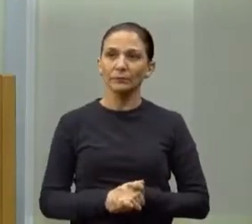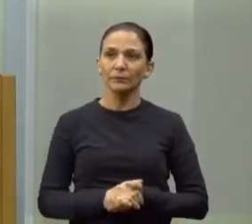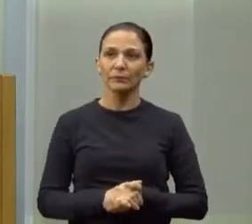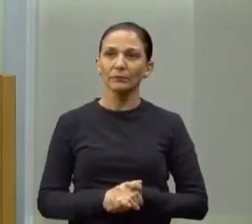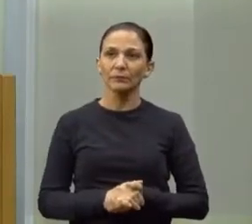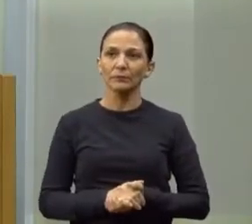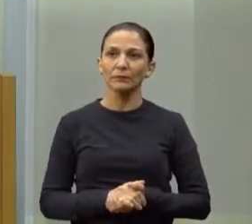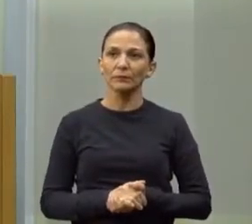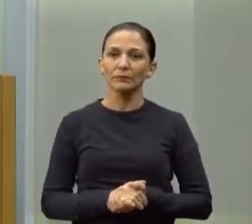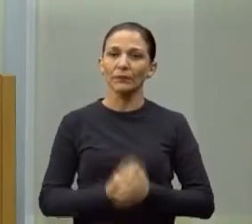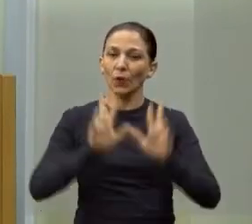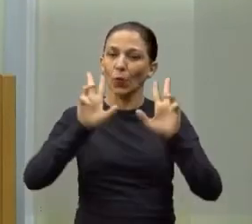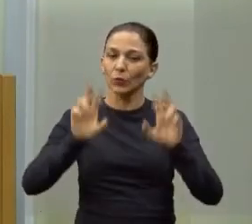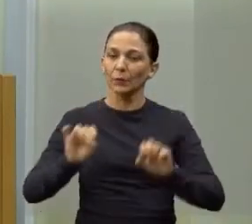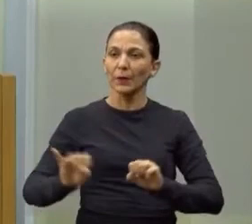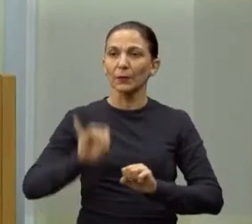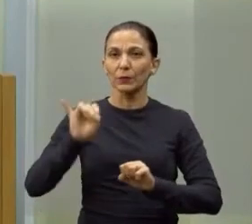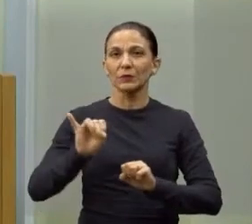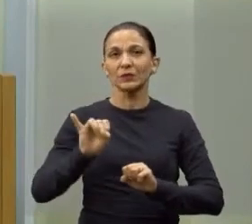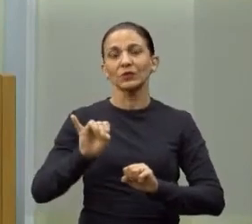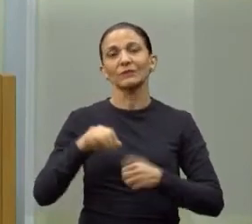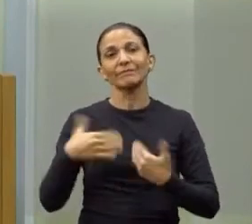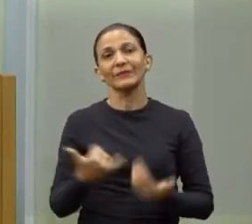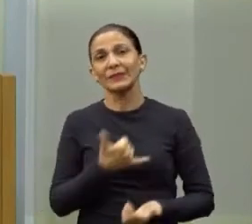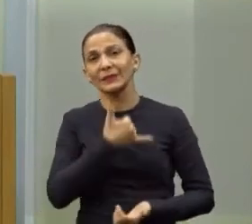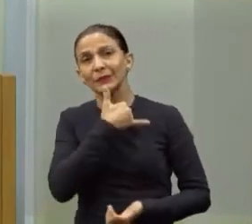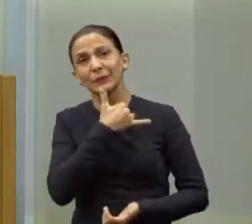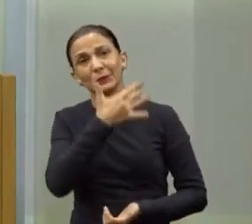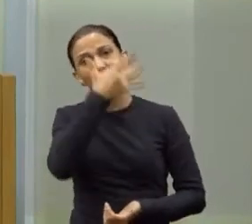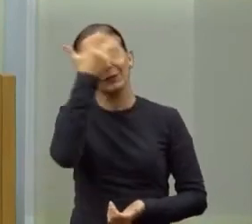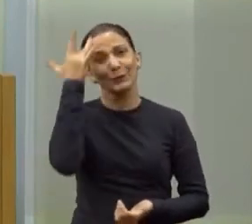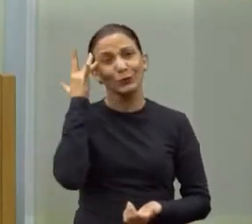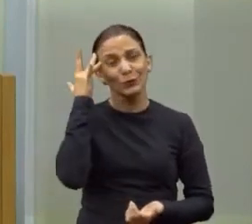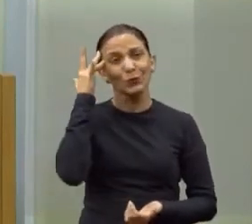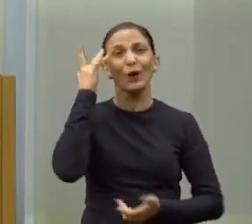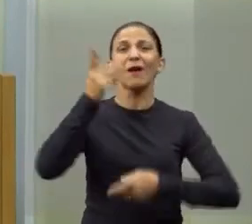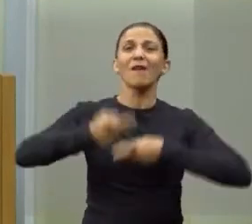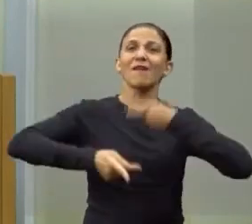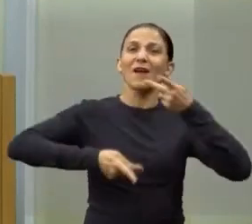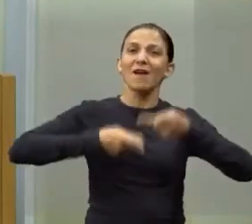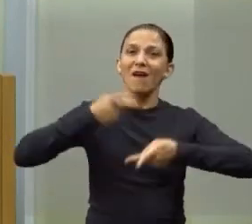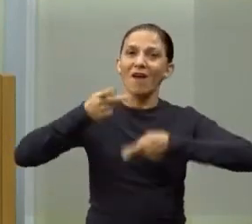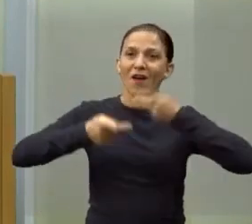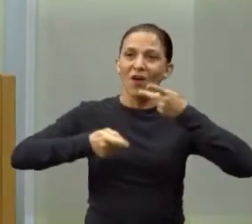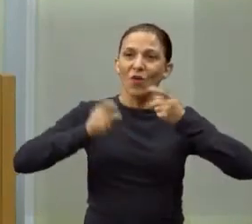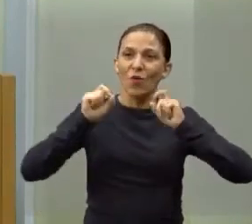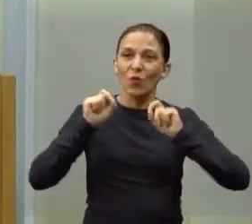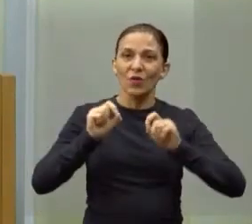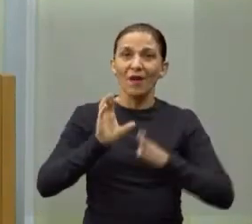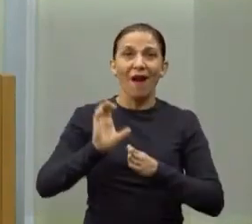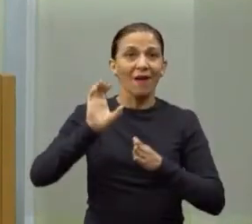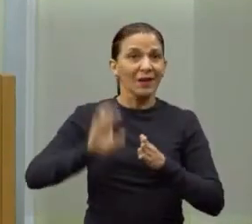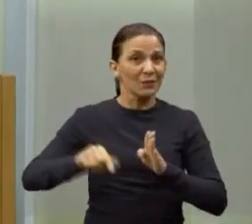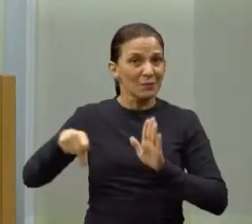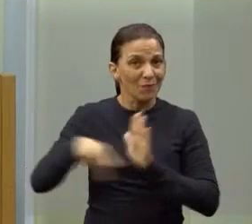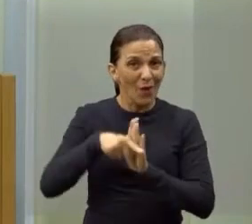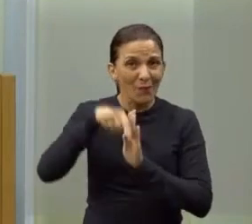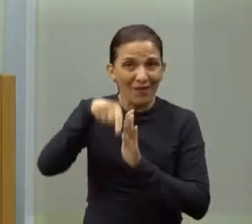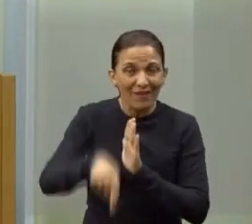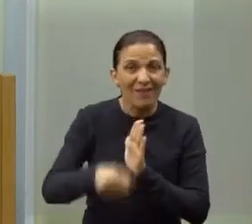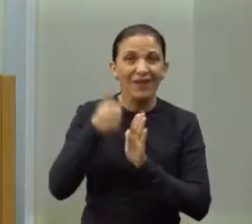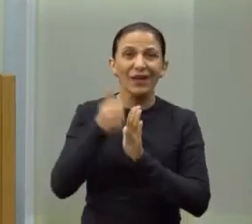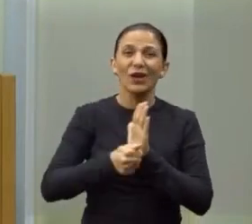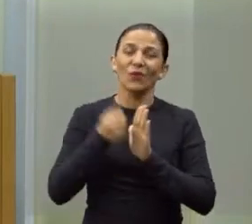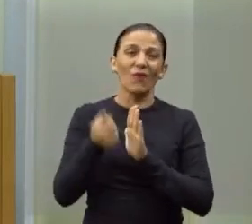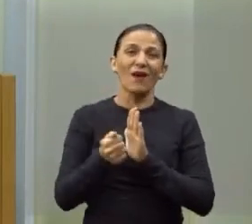de tema, infelizmente, existem algumas pessoas que alegam que a Câmara de Araraquara não